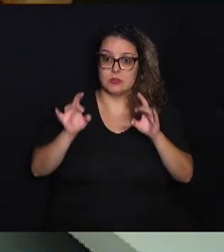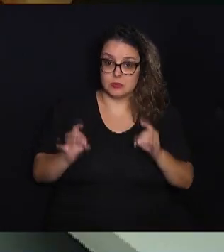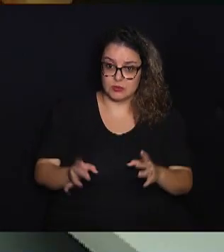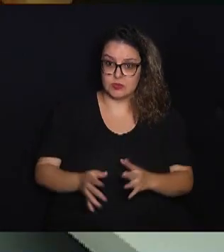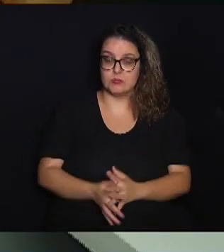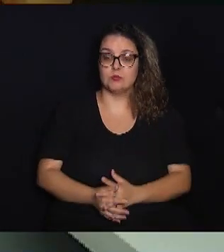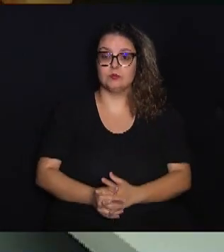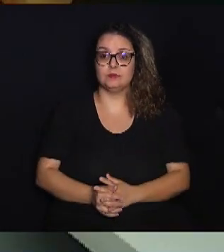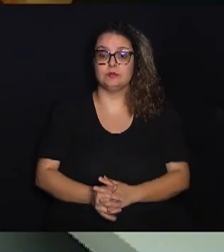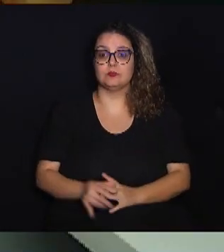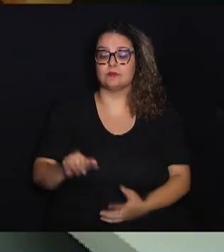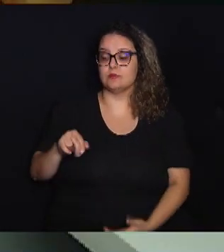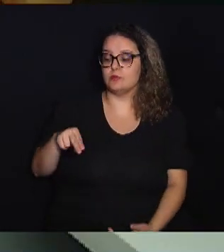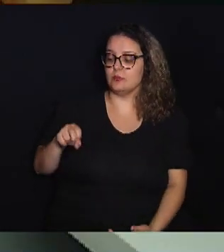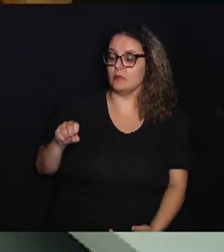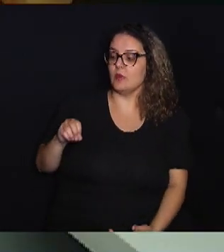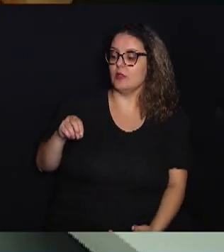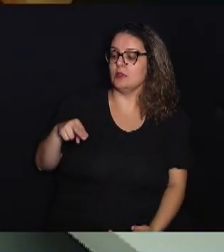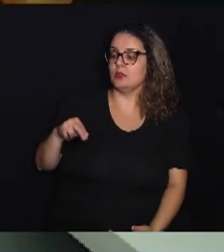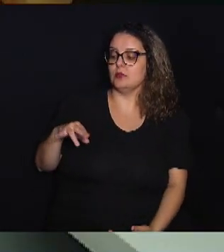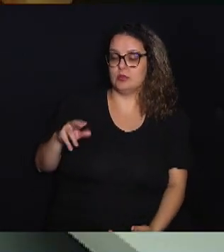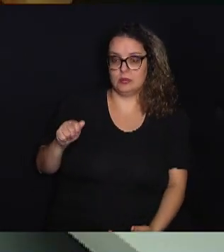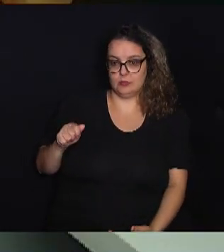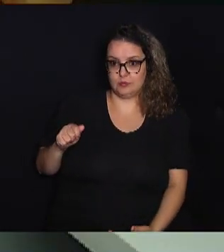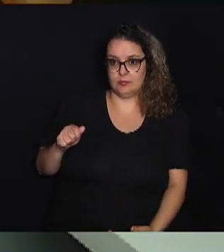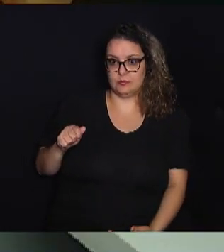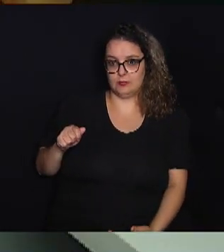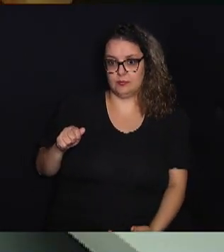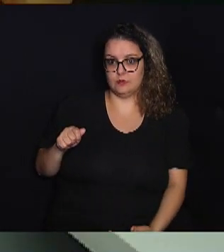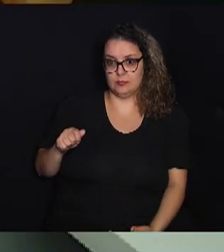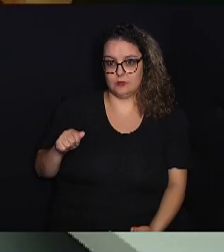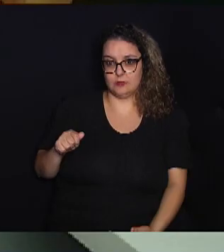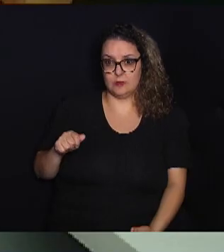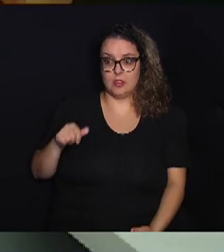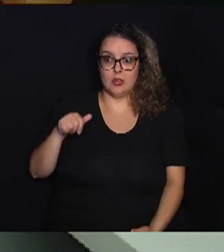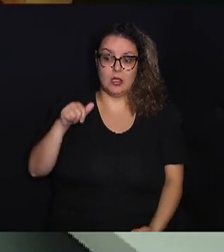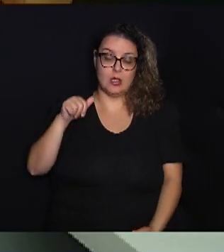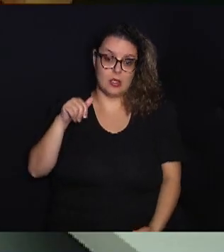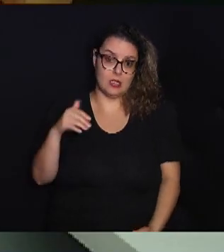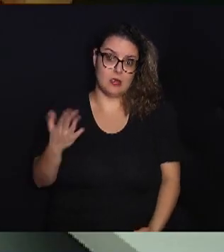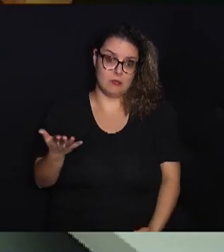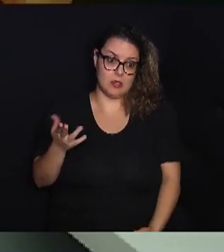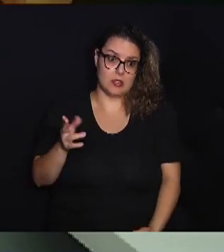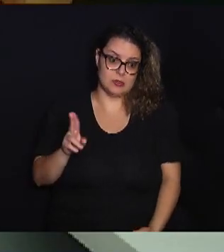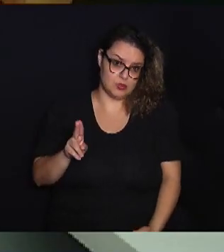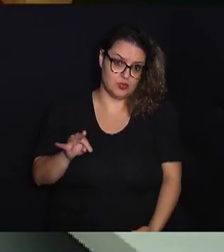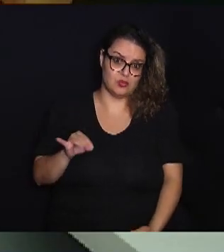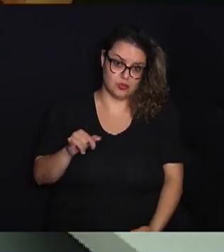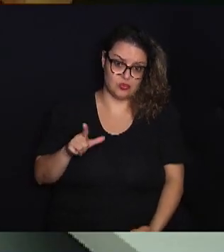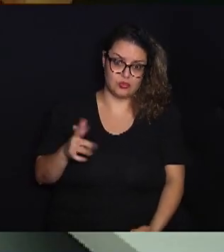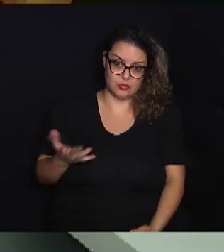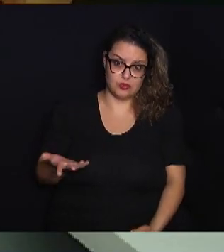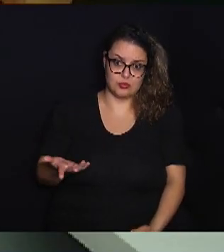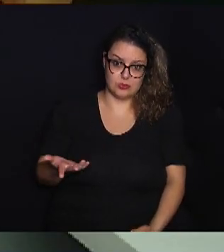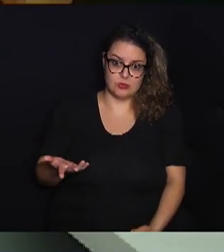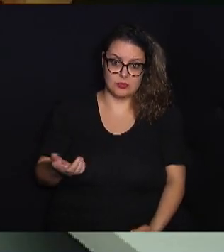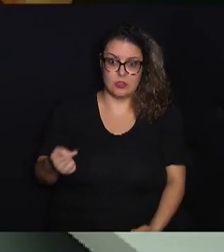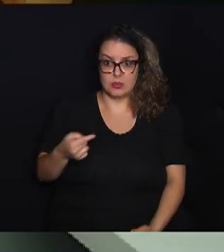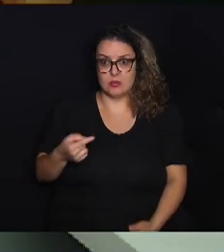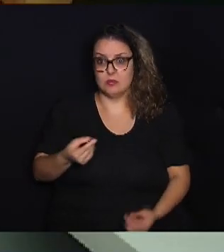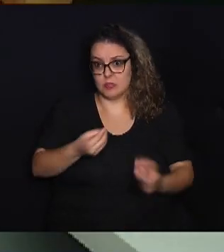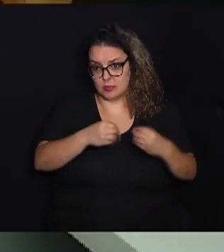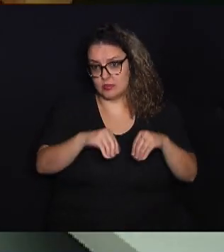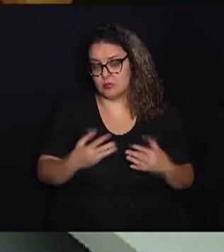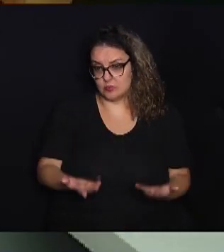para insônia, né? Então, é muito mais útil e menos danoso por